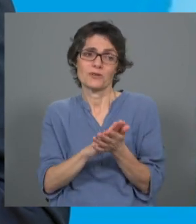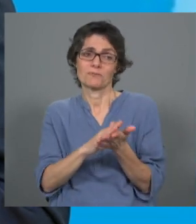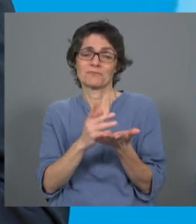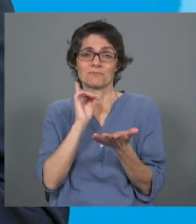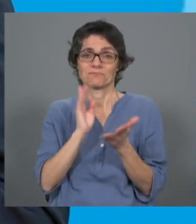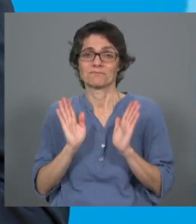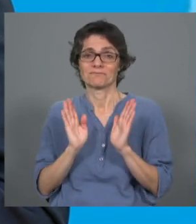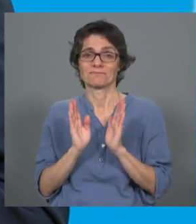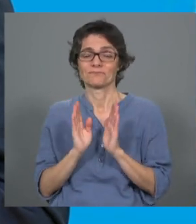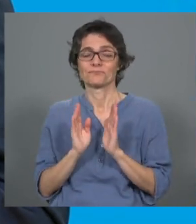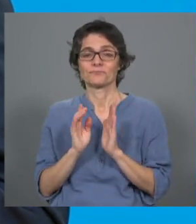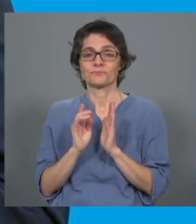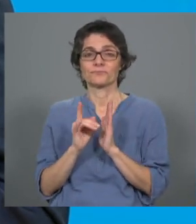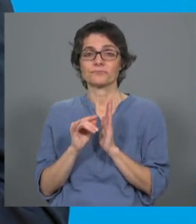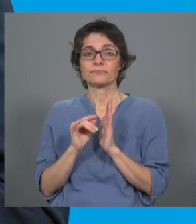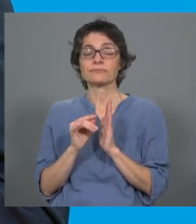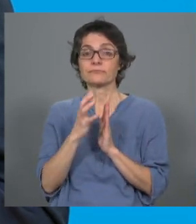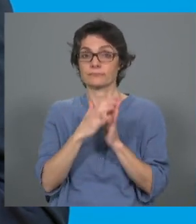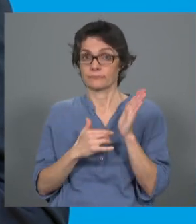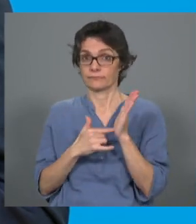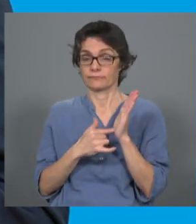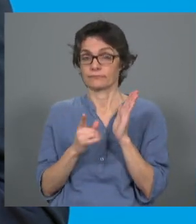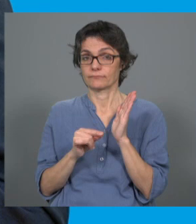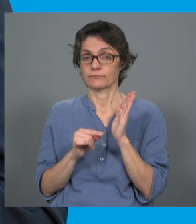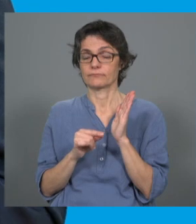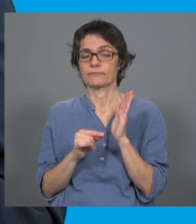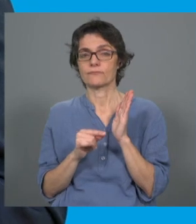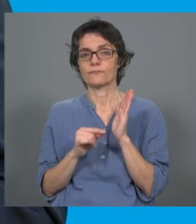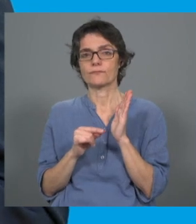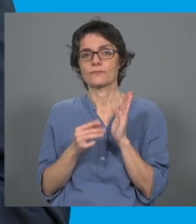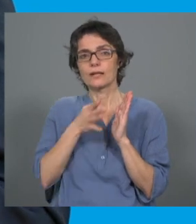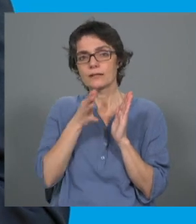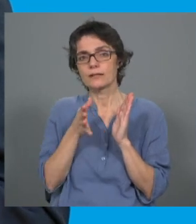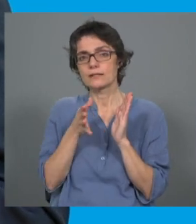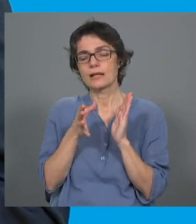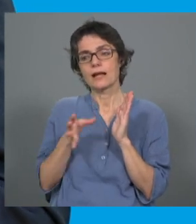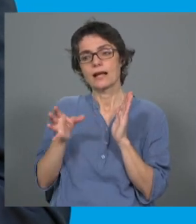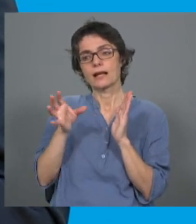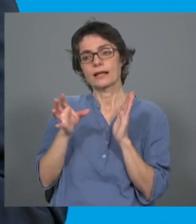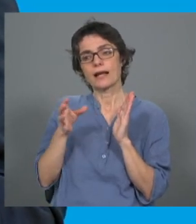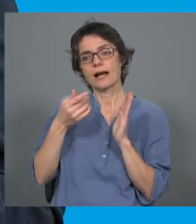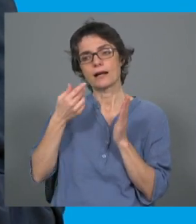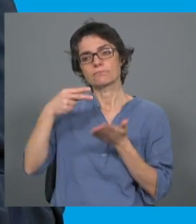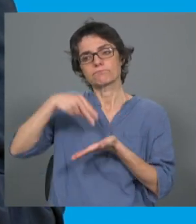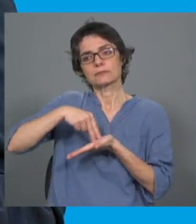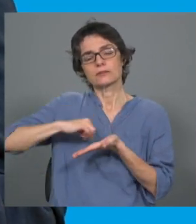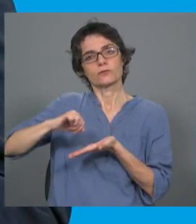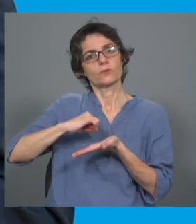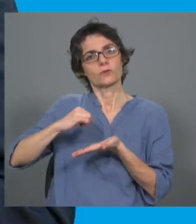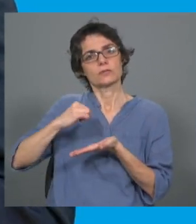uma das notas também, que é que a forma até de estar é testemunho para a